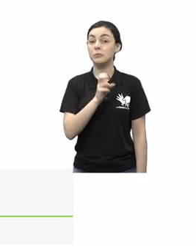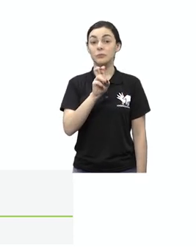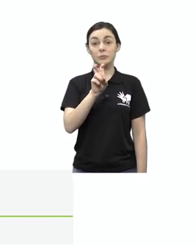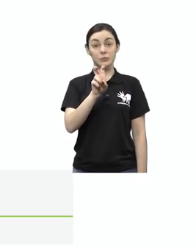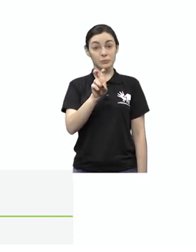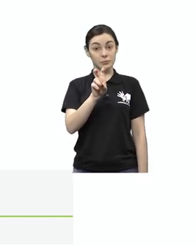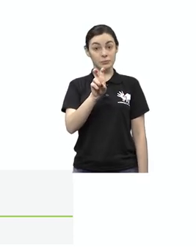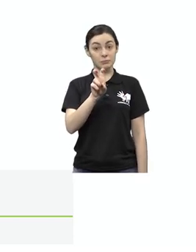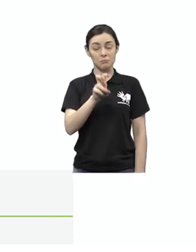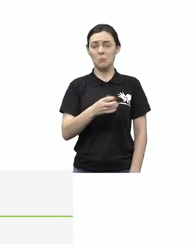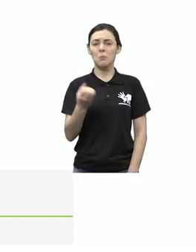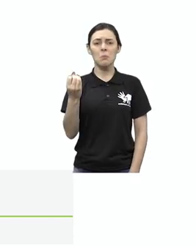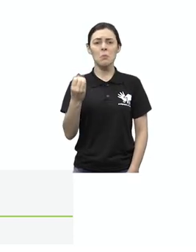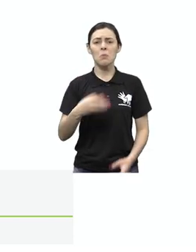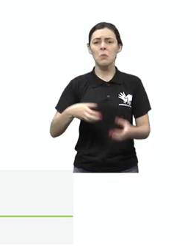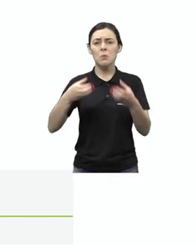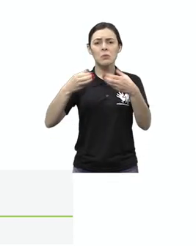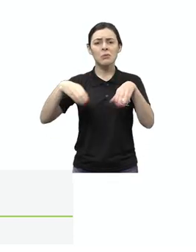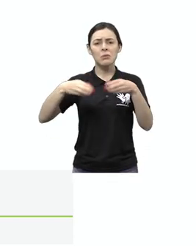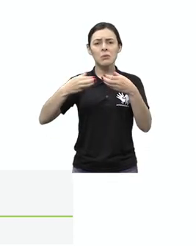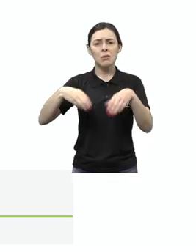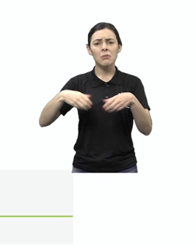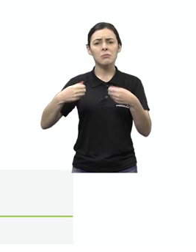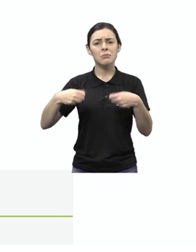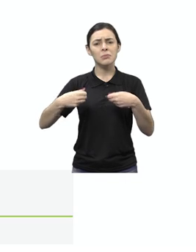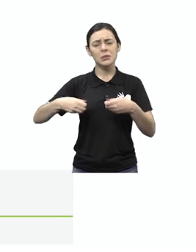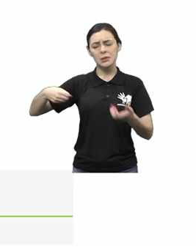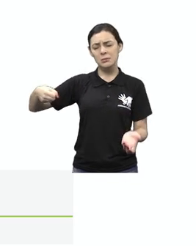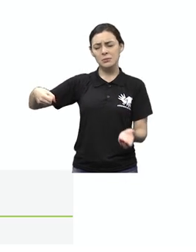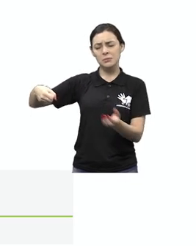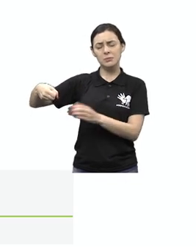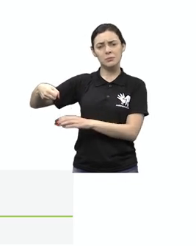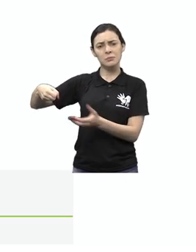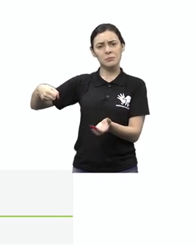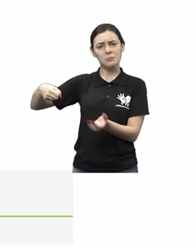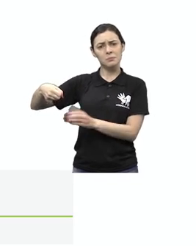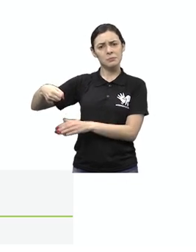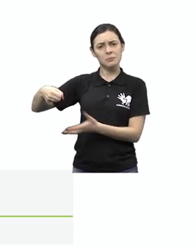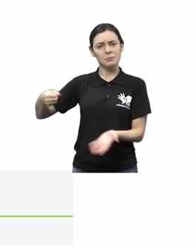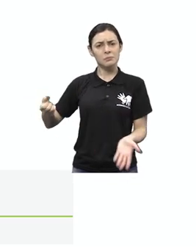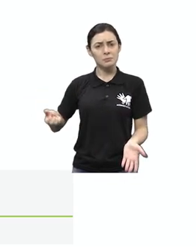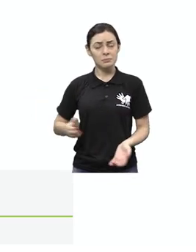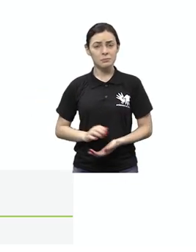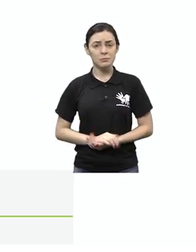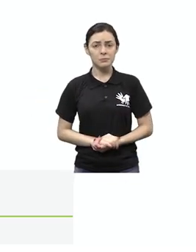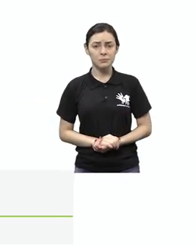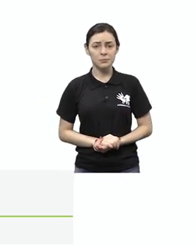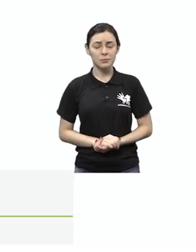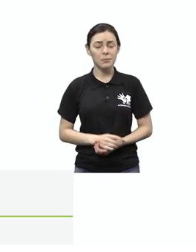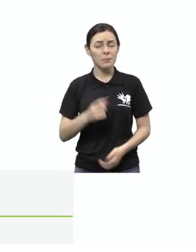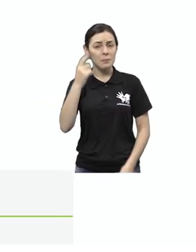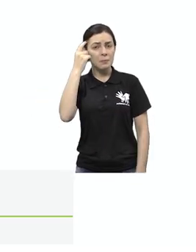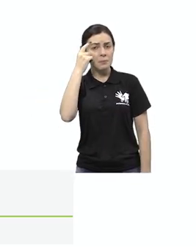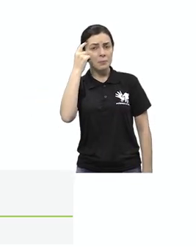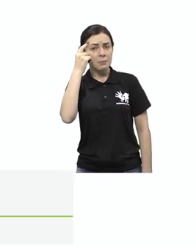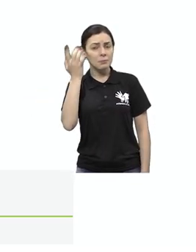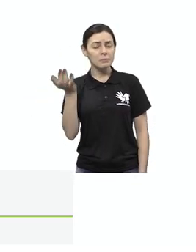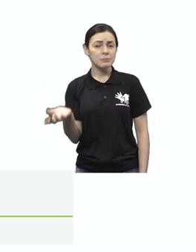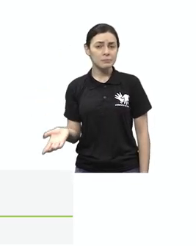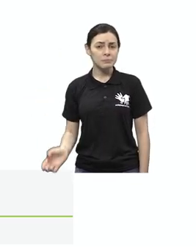eu tenho o número 5. Quantos ovos eu tenho que colocar na cesta? Se eu tenho o número